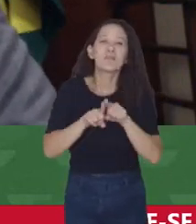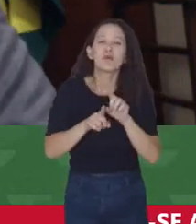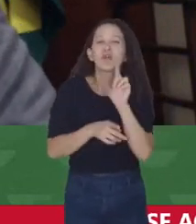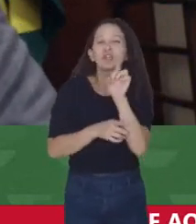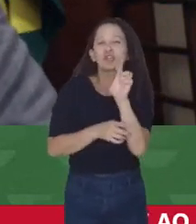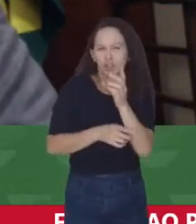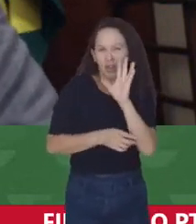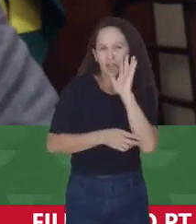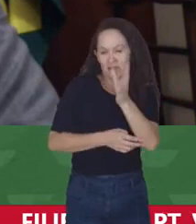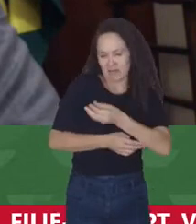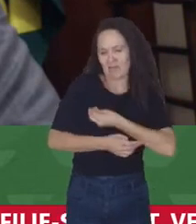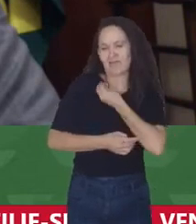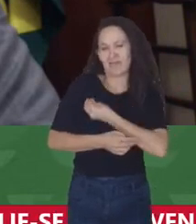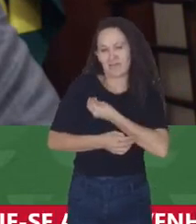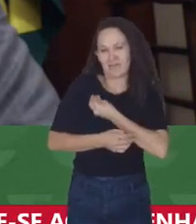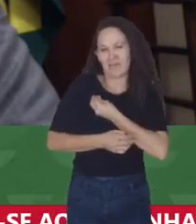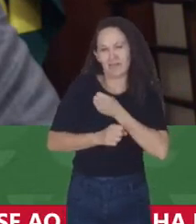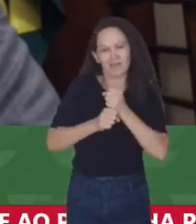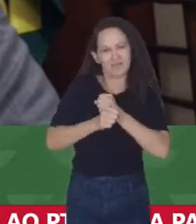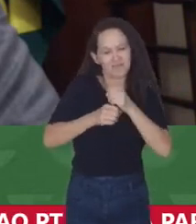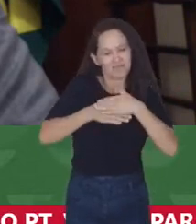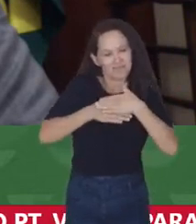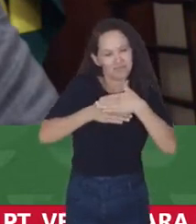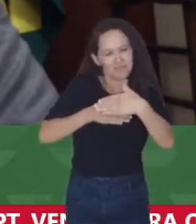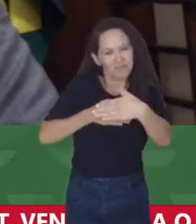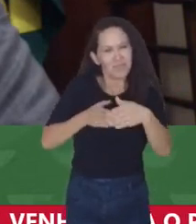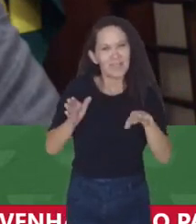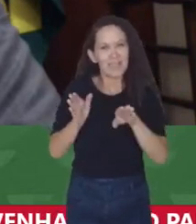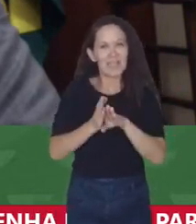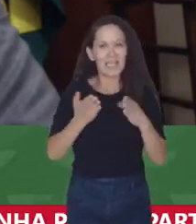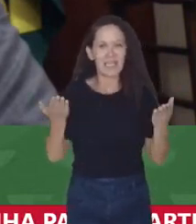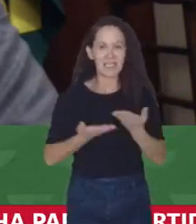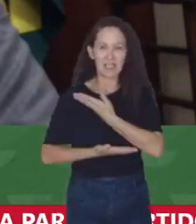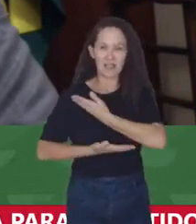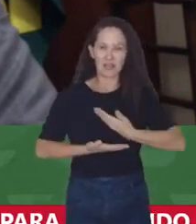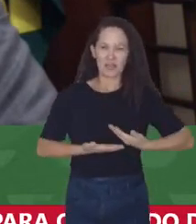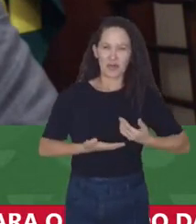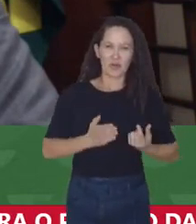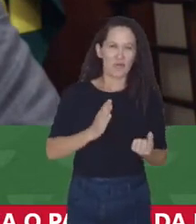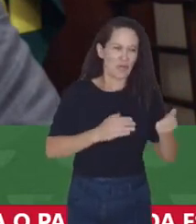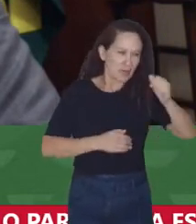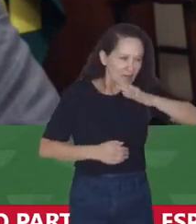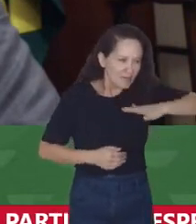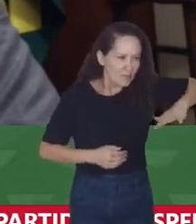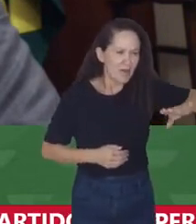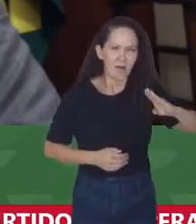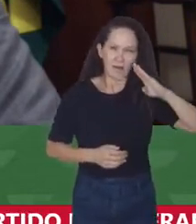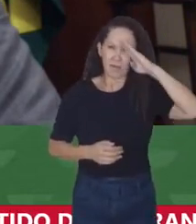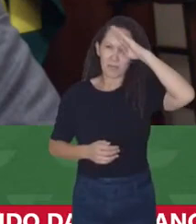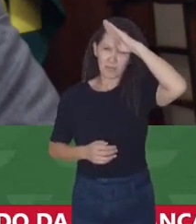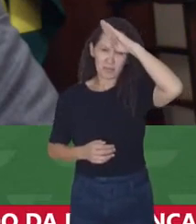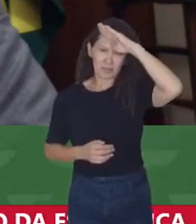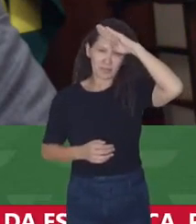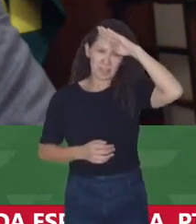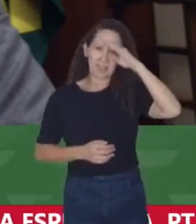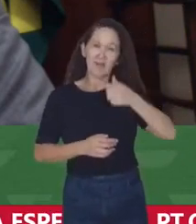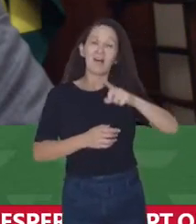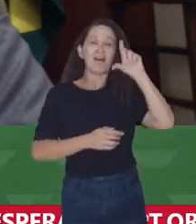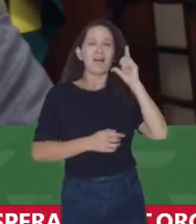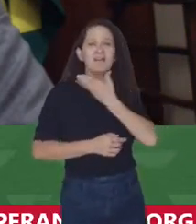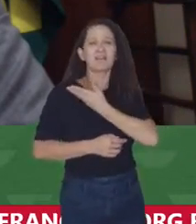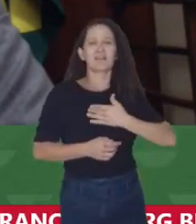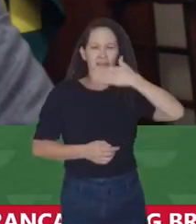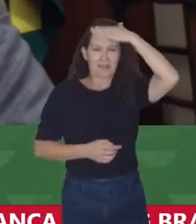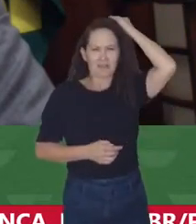quem viveu esses anos de governo neoliberal, governo Bolsonaro, mesmo antes dele o governo